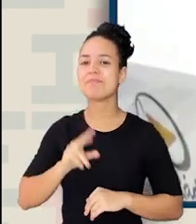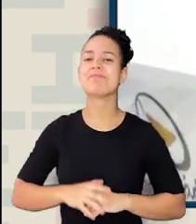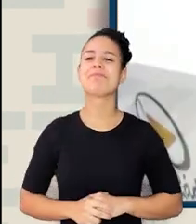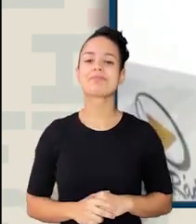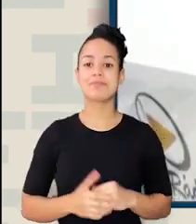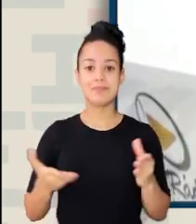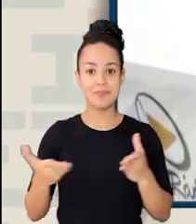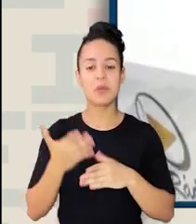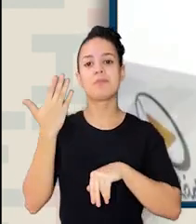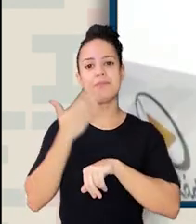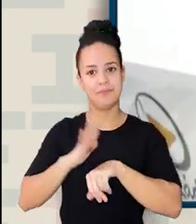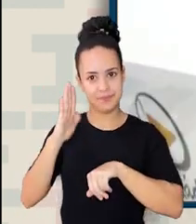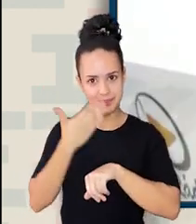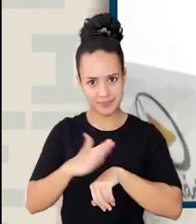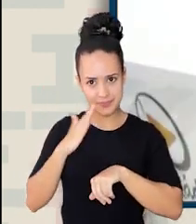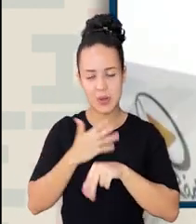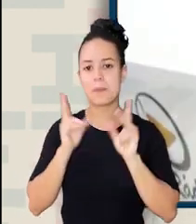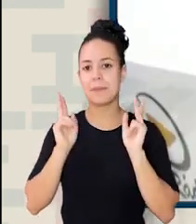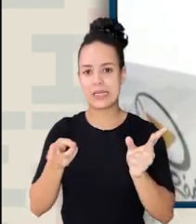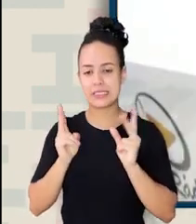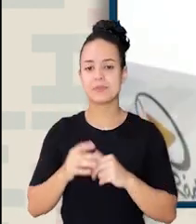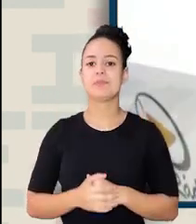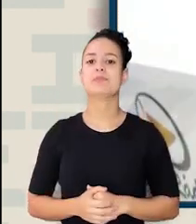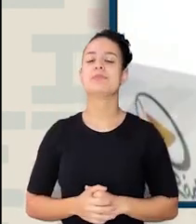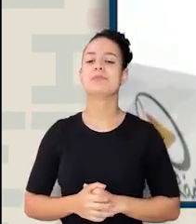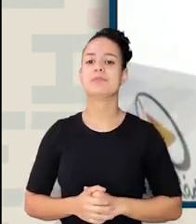Vou fazer a mesma sequência de notas.